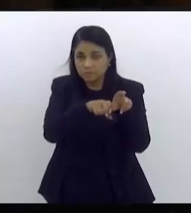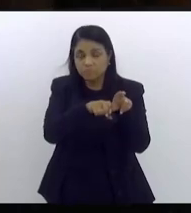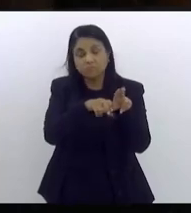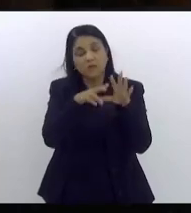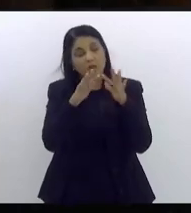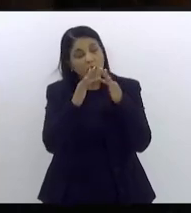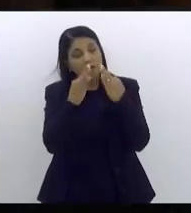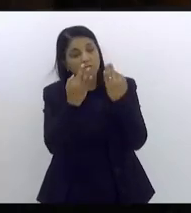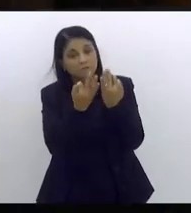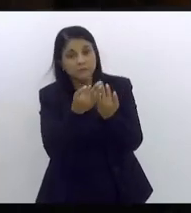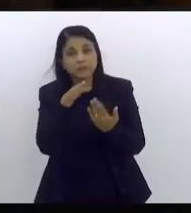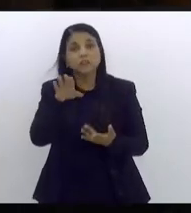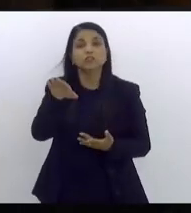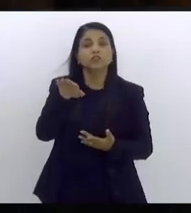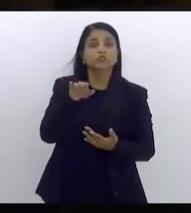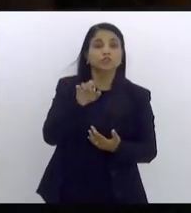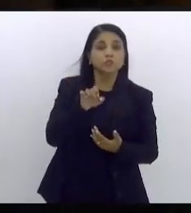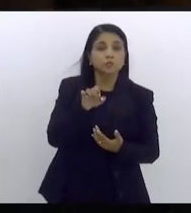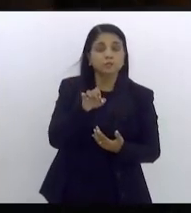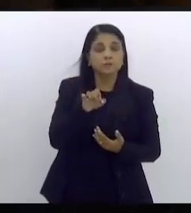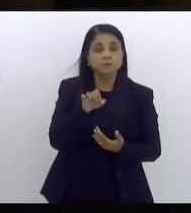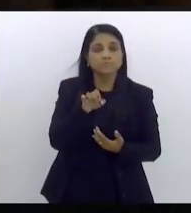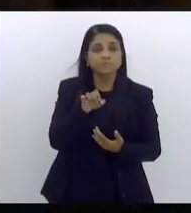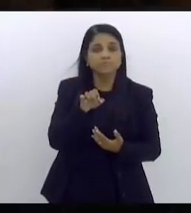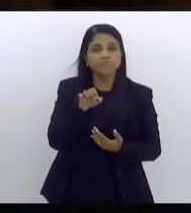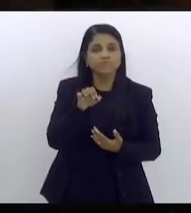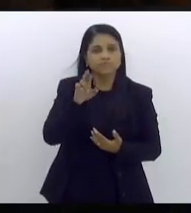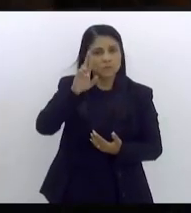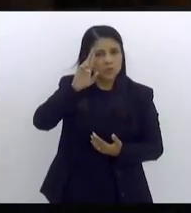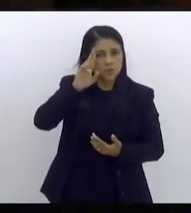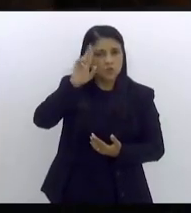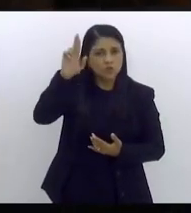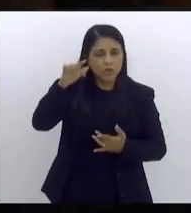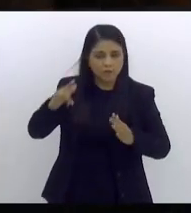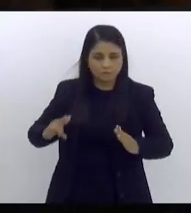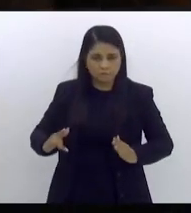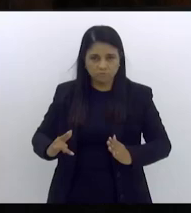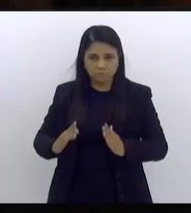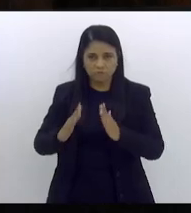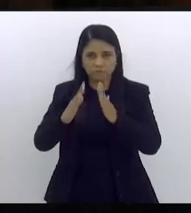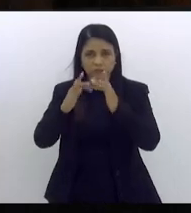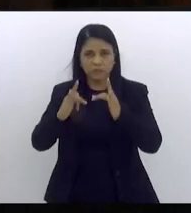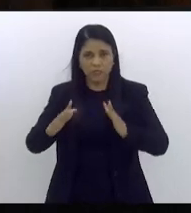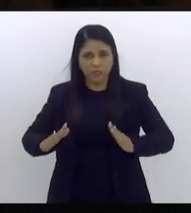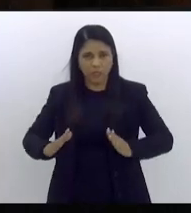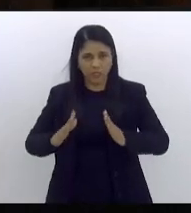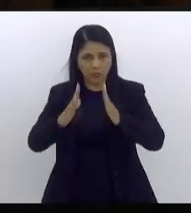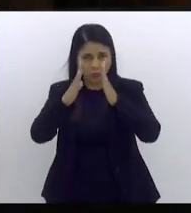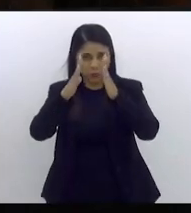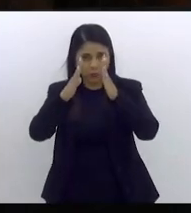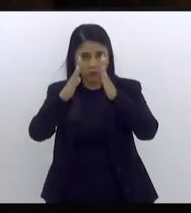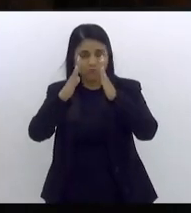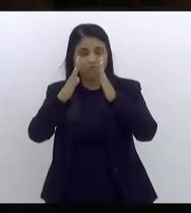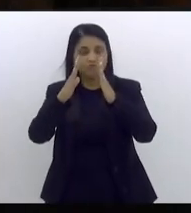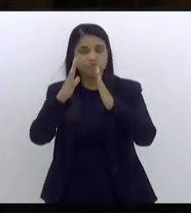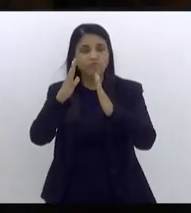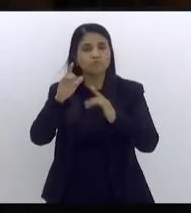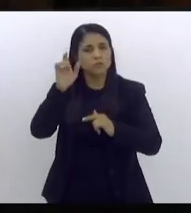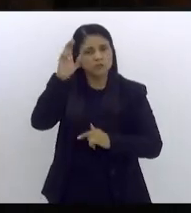família chama o chefe daquele terreiro, daquele umbandista,